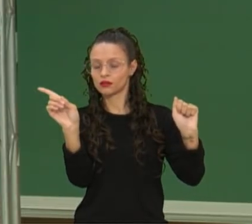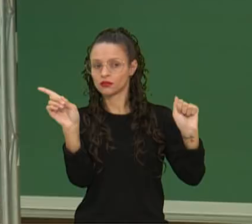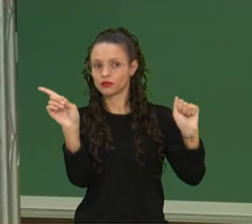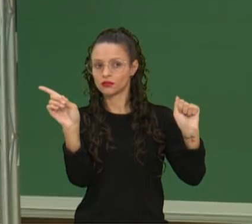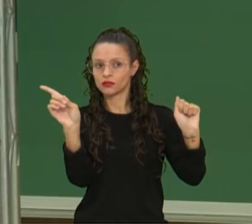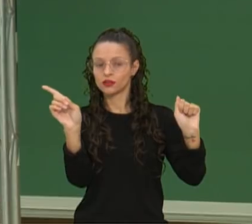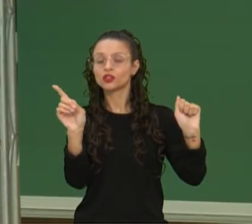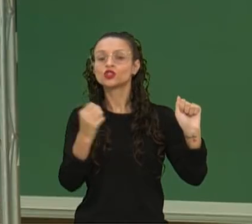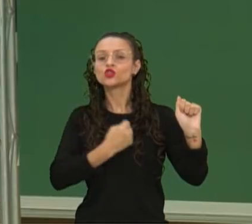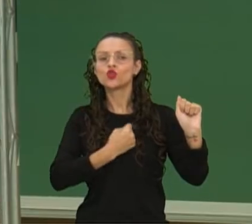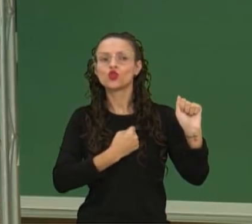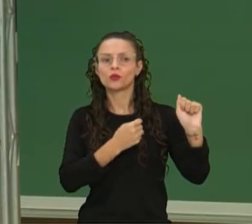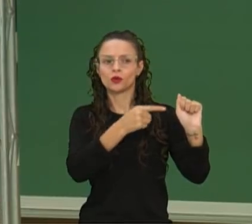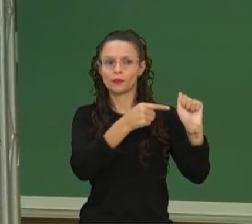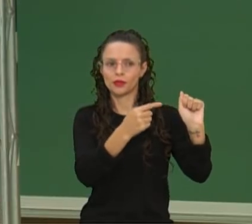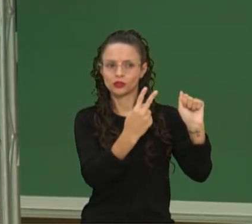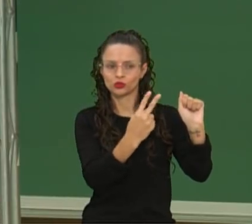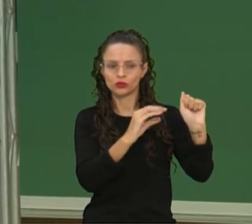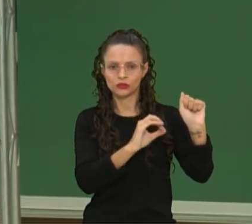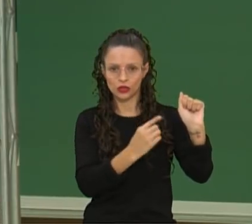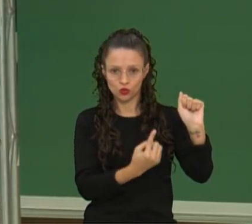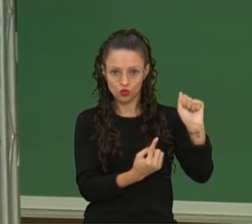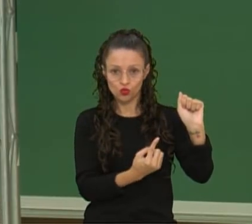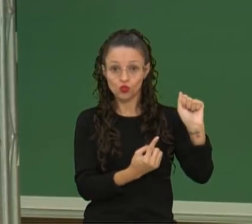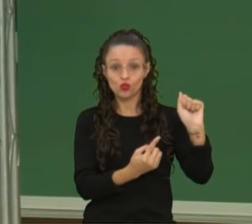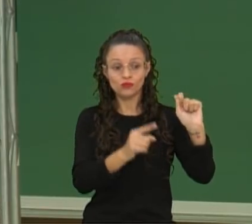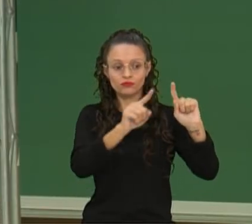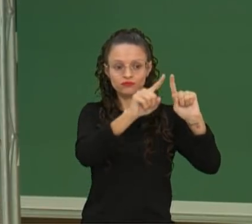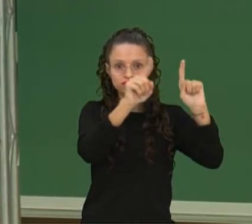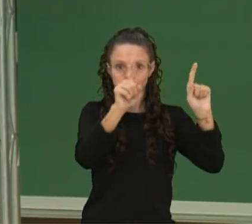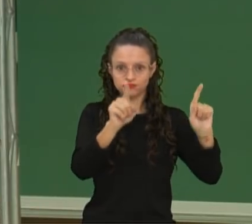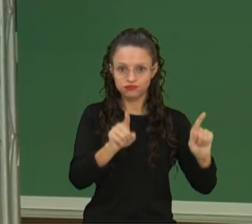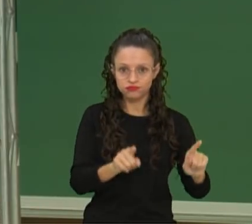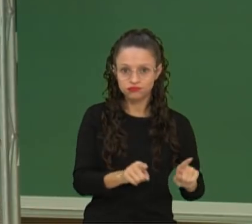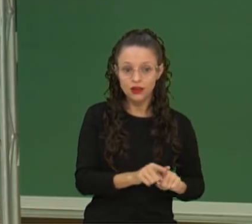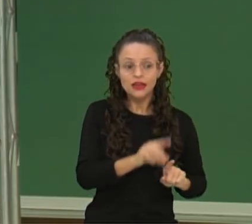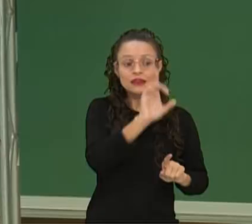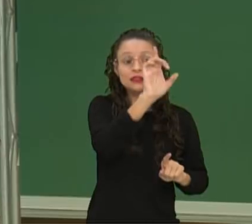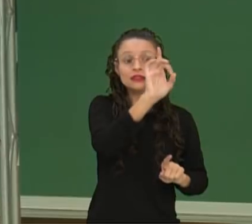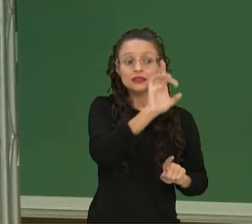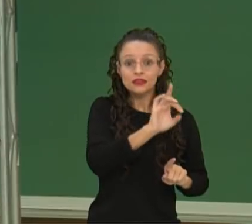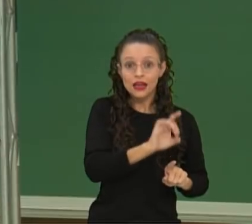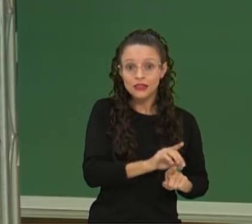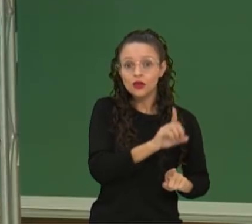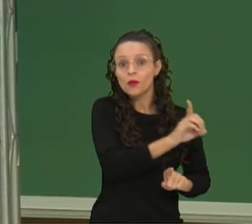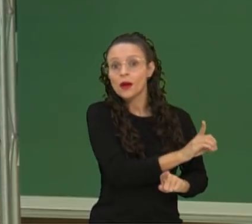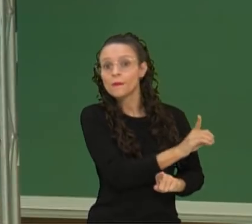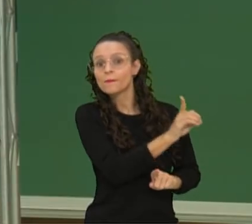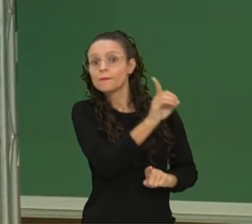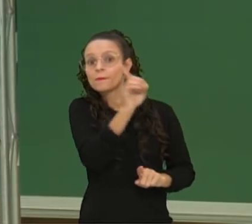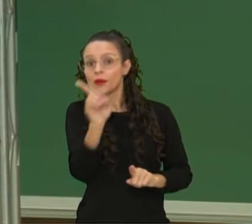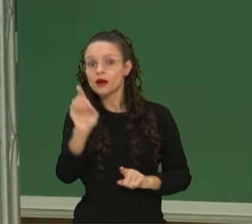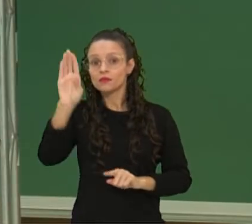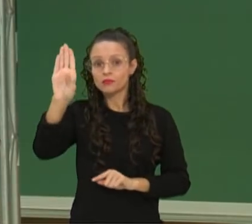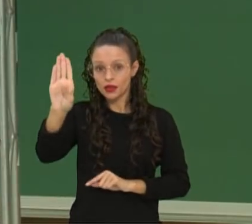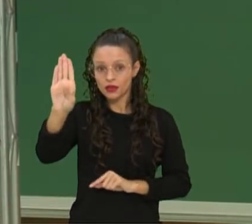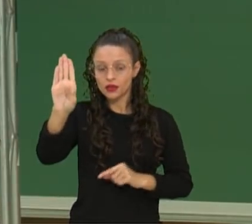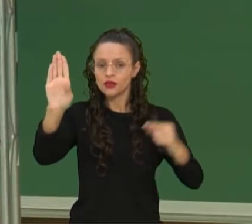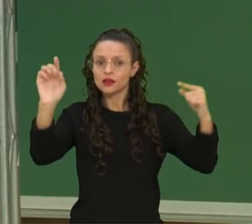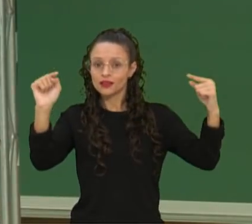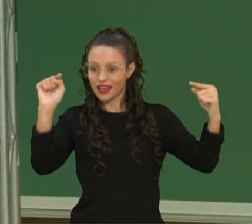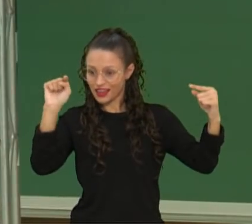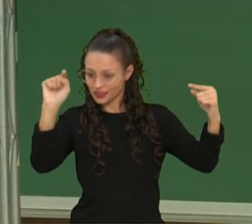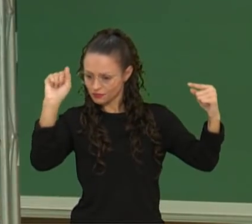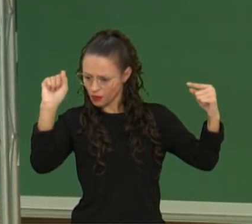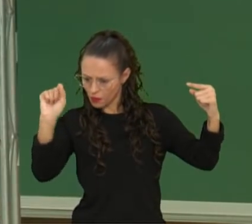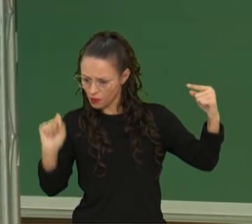esses são os elementos do meu conjunto A, então, de cada elemento desse, eu preciso de um elemento no conjunto B, que está